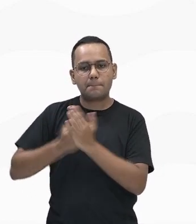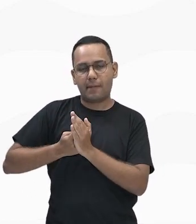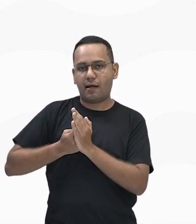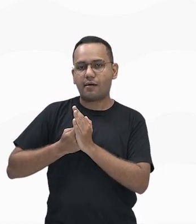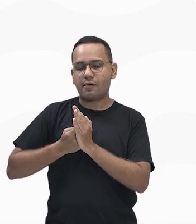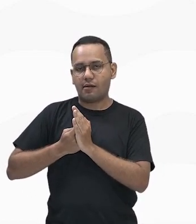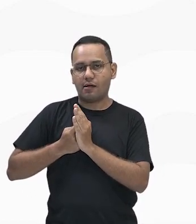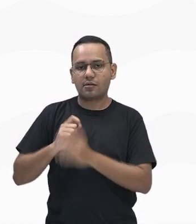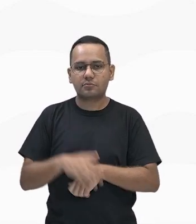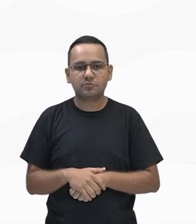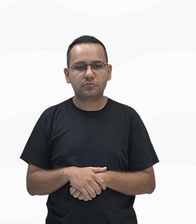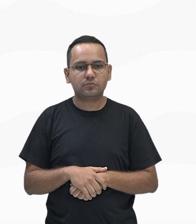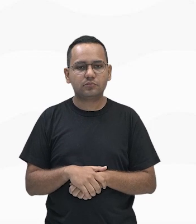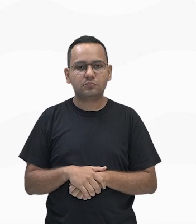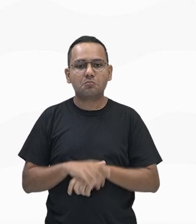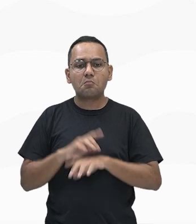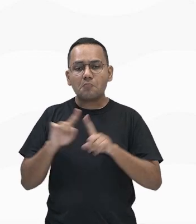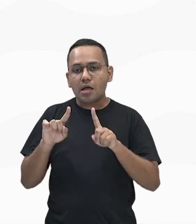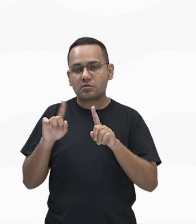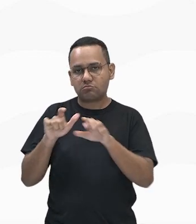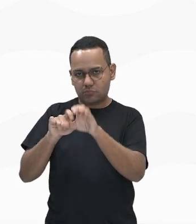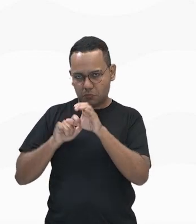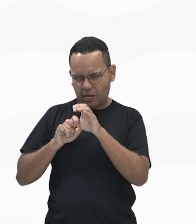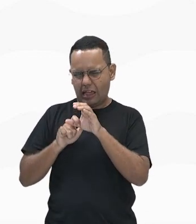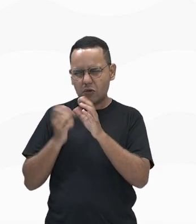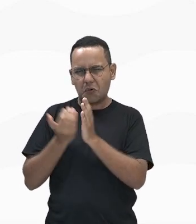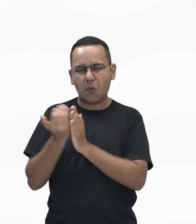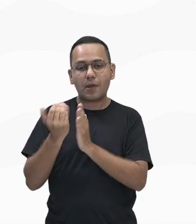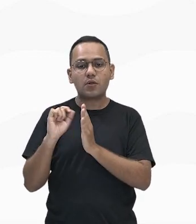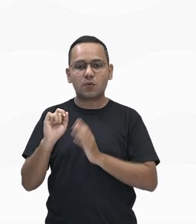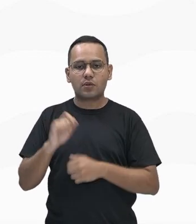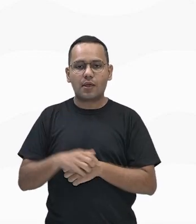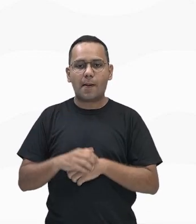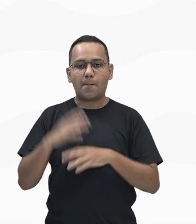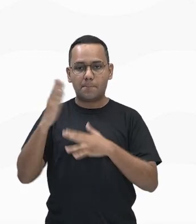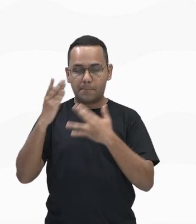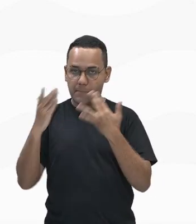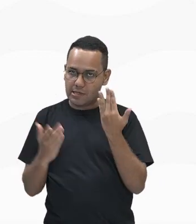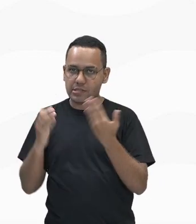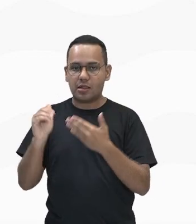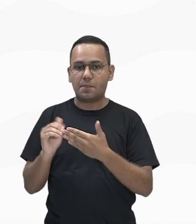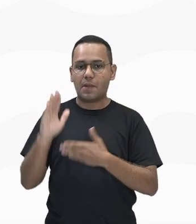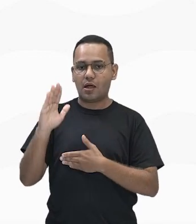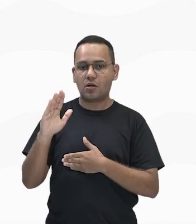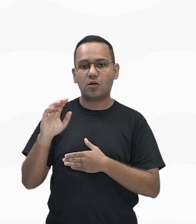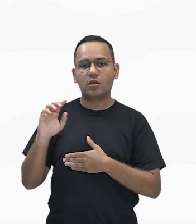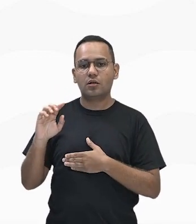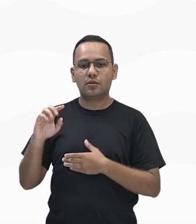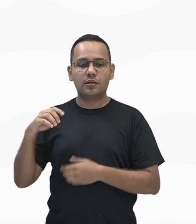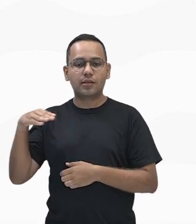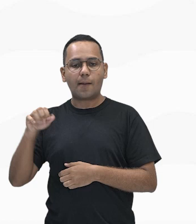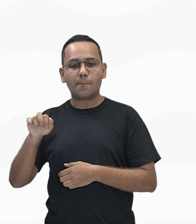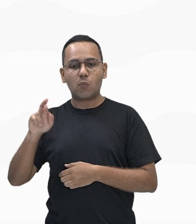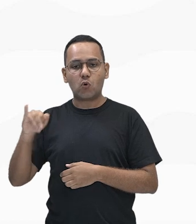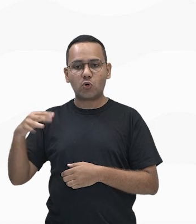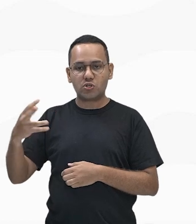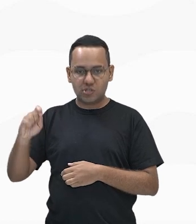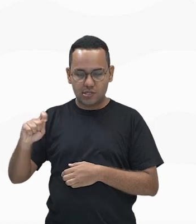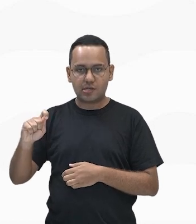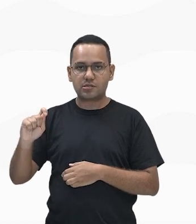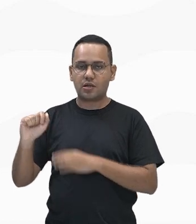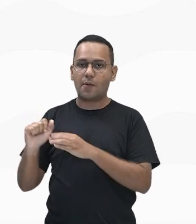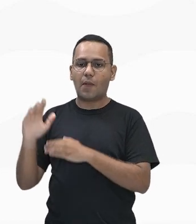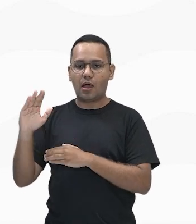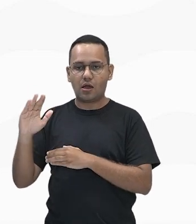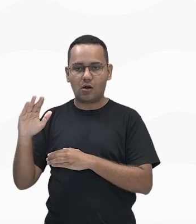do empréstimo, as parcelas são maiores, pois a parte de amortização é mais alta e a parte de